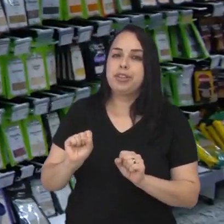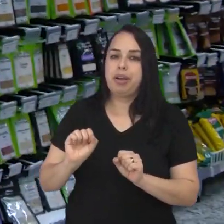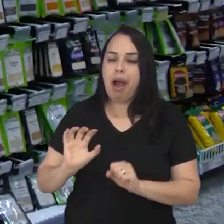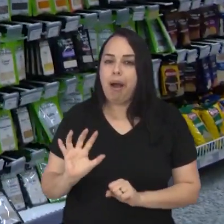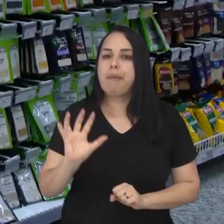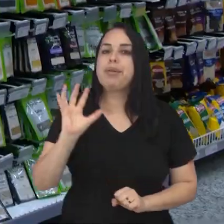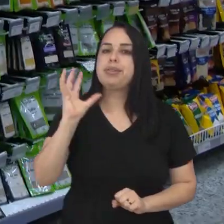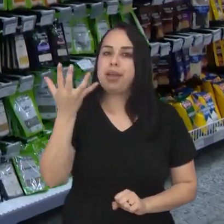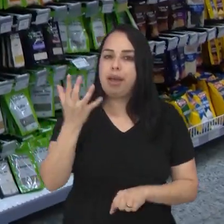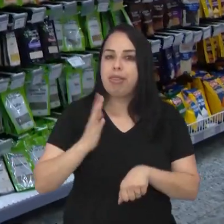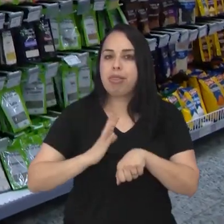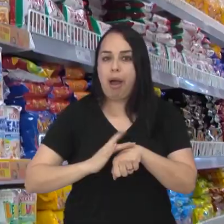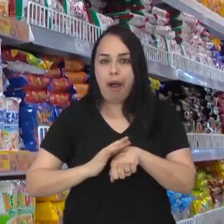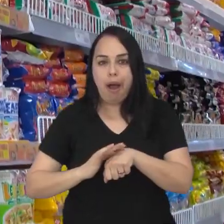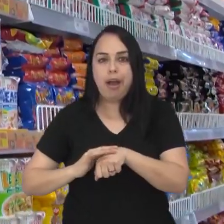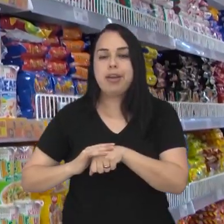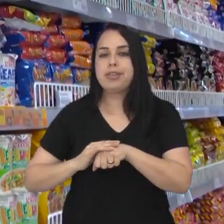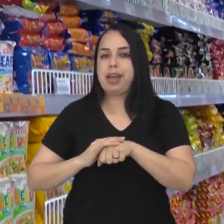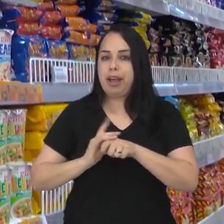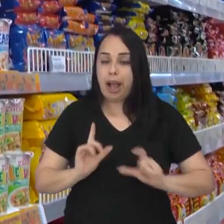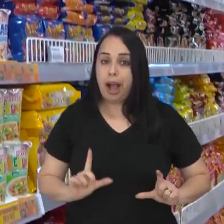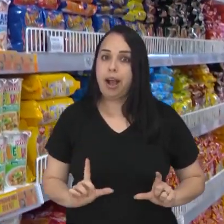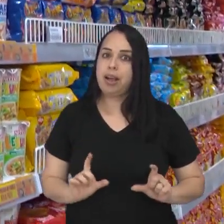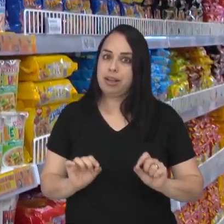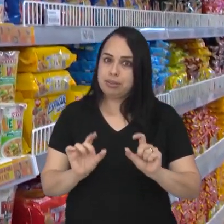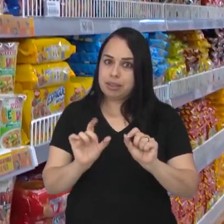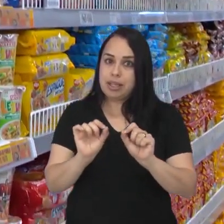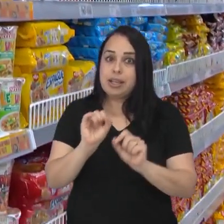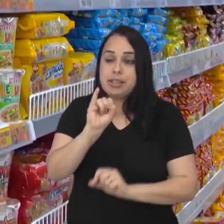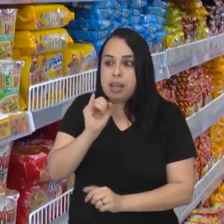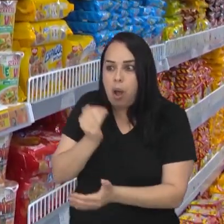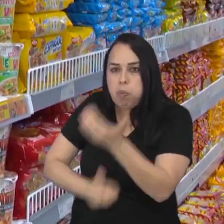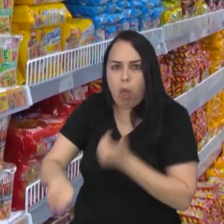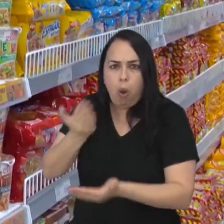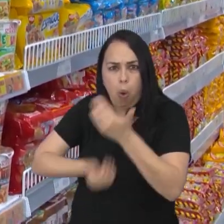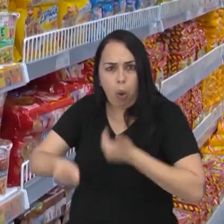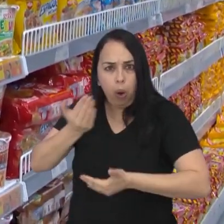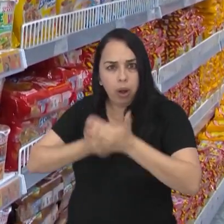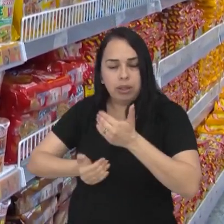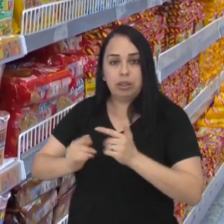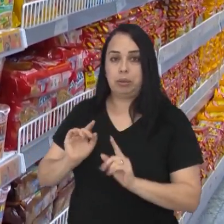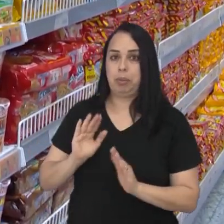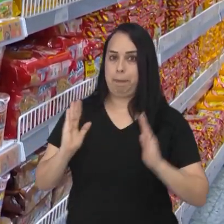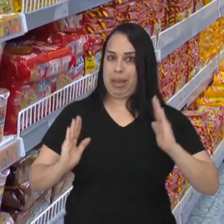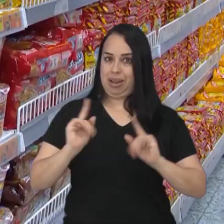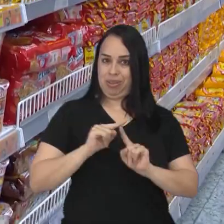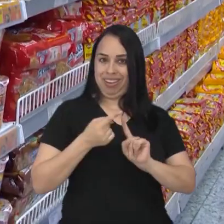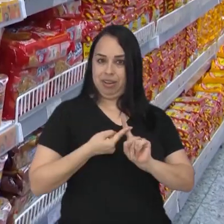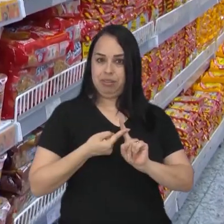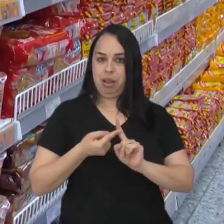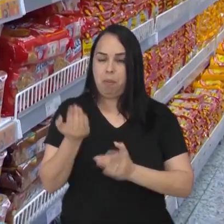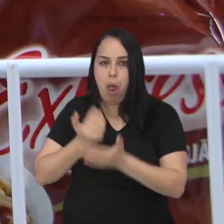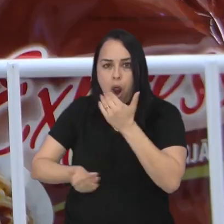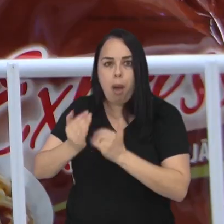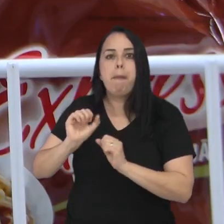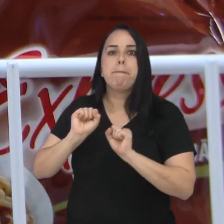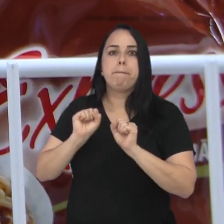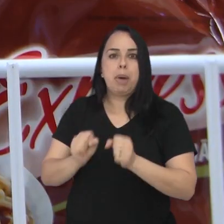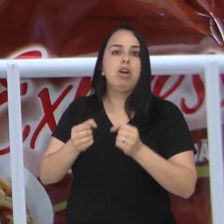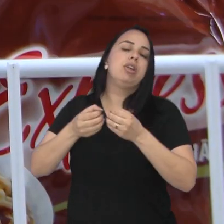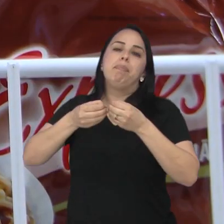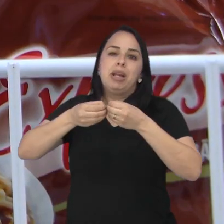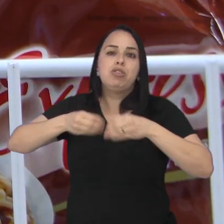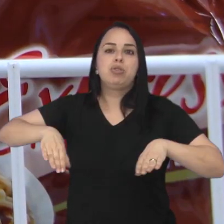associada ao possível desenvolvimento de alguns tipos de câncer. Além disso, se consumidos em excesso durante a gravidez,